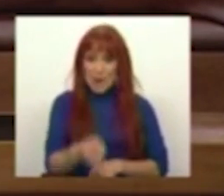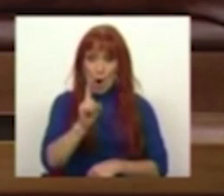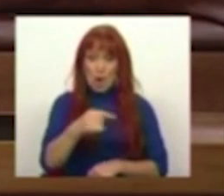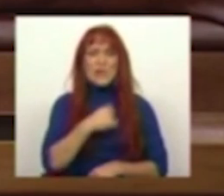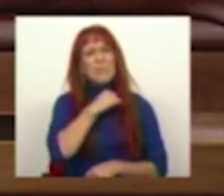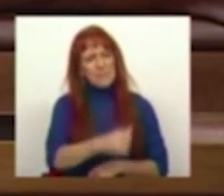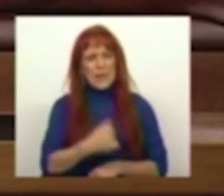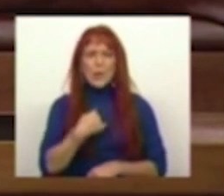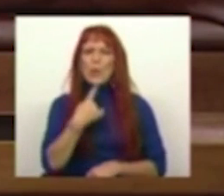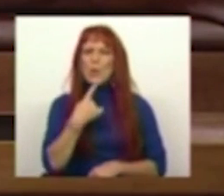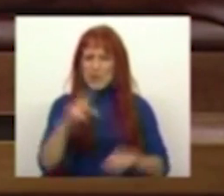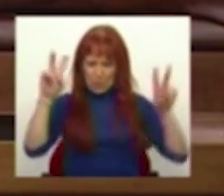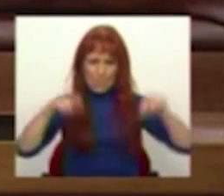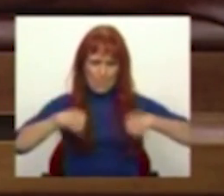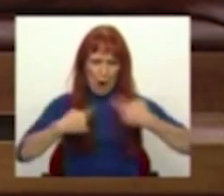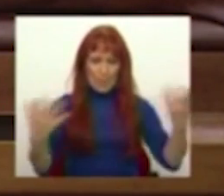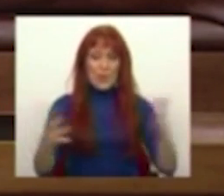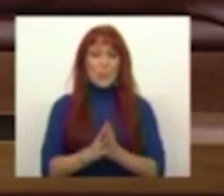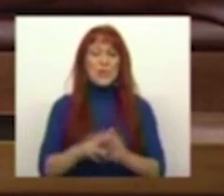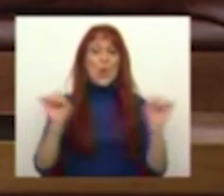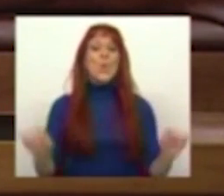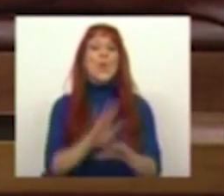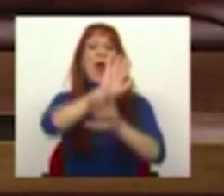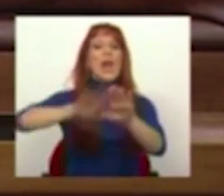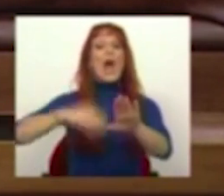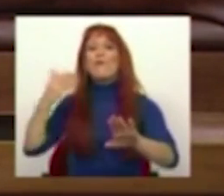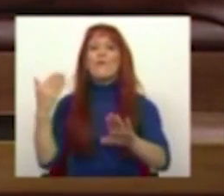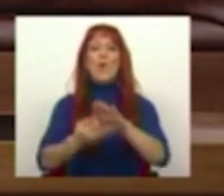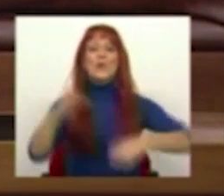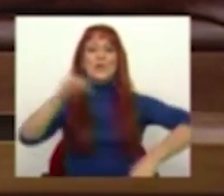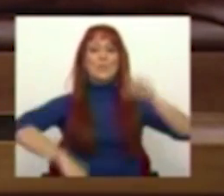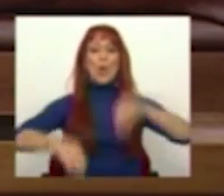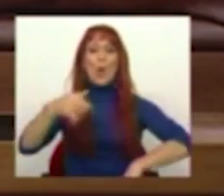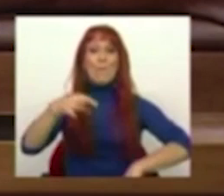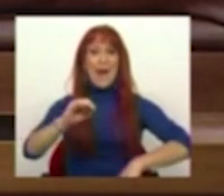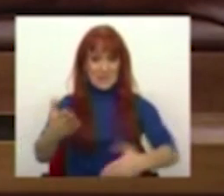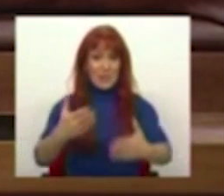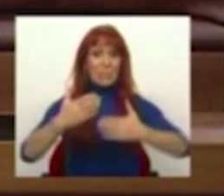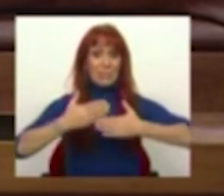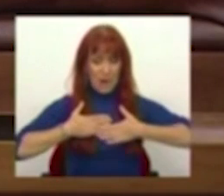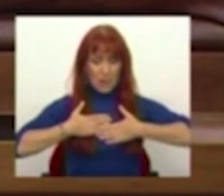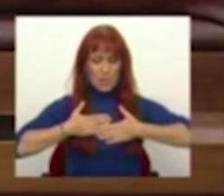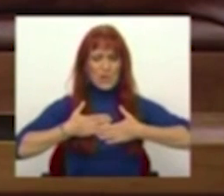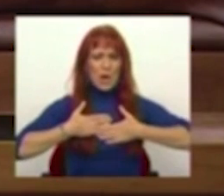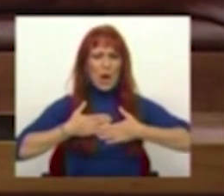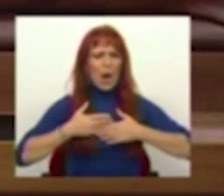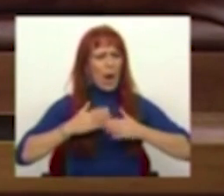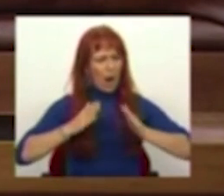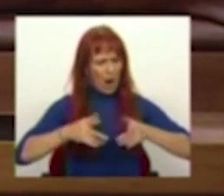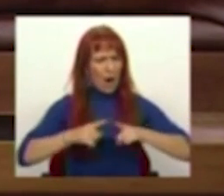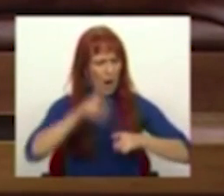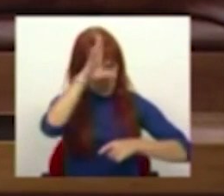e permitam-me que me cite, o claro reforço eleitoral do Partido Socialista não dispensa